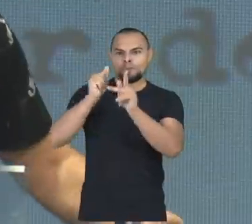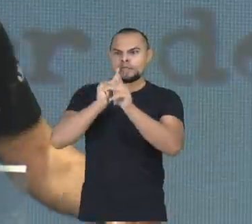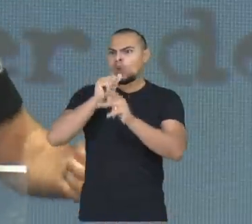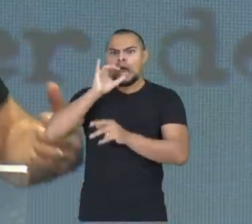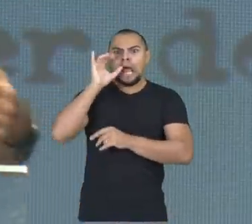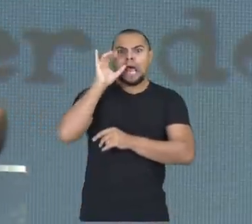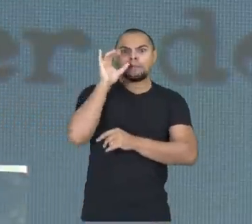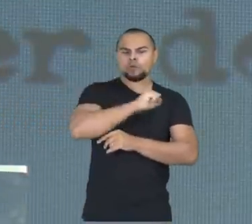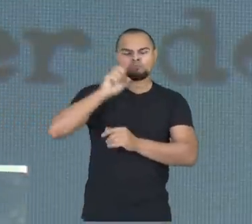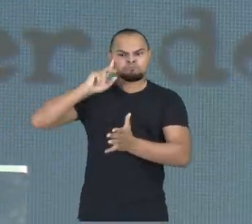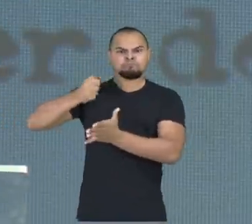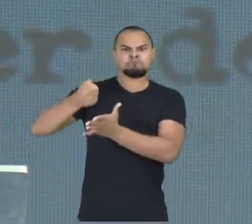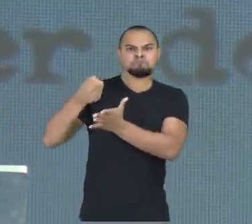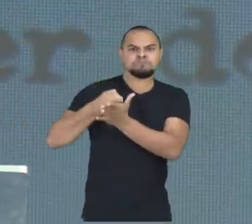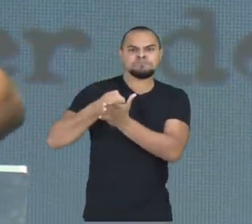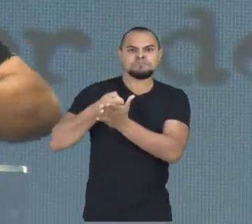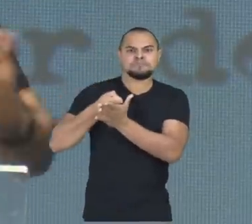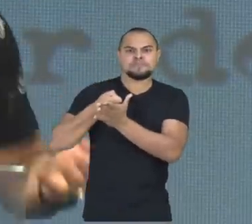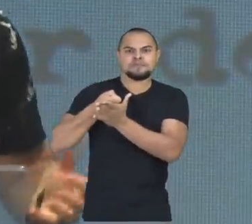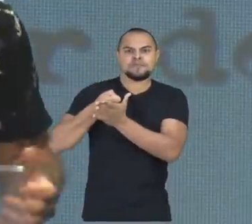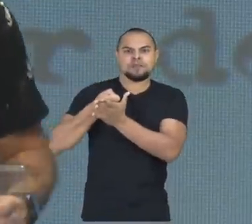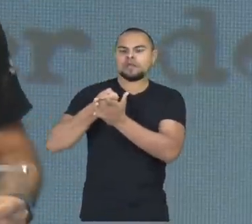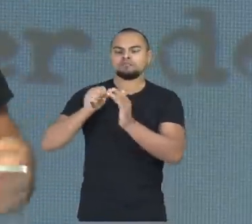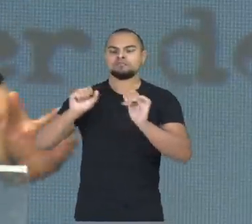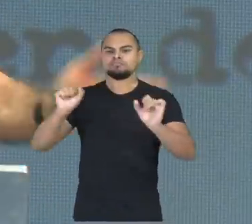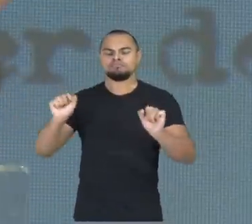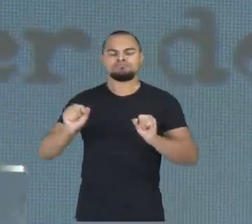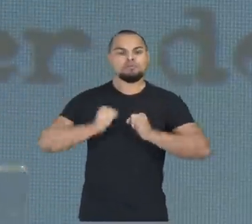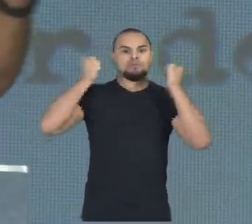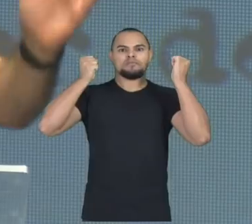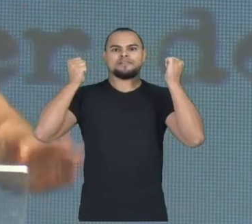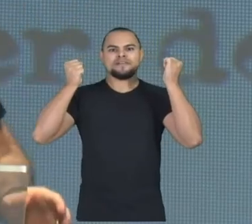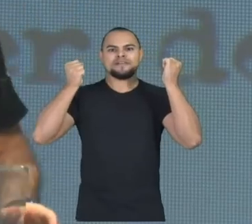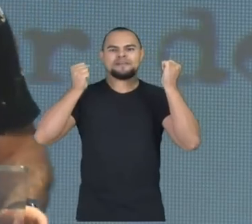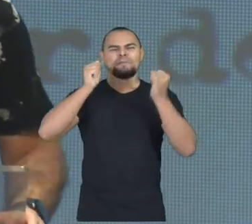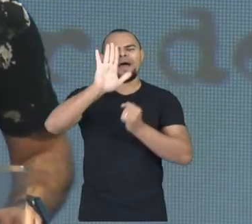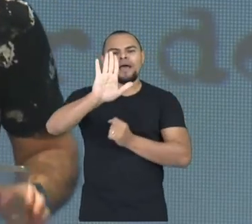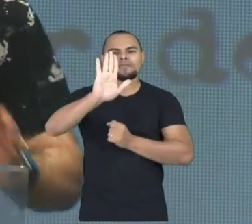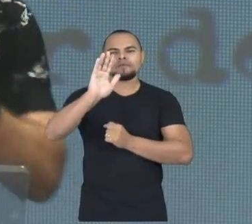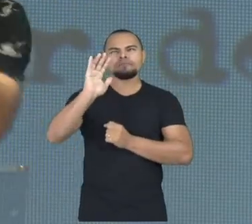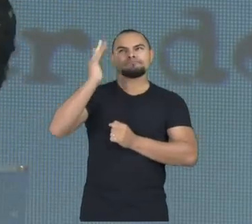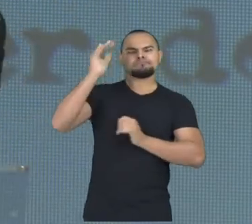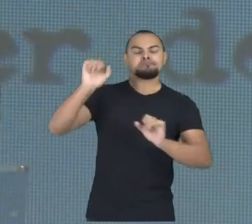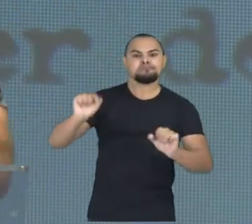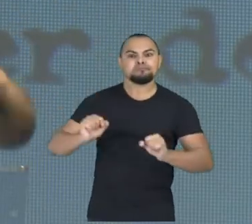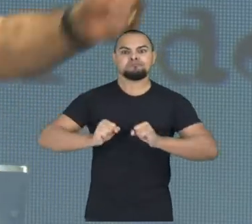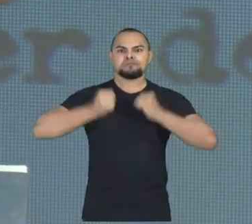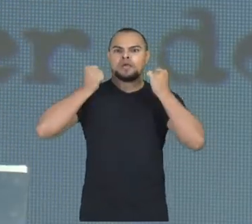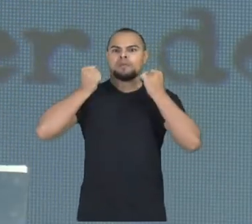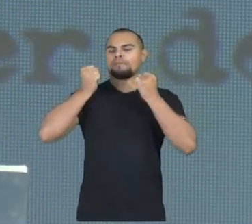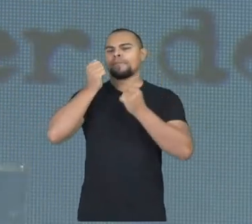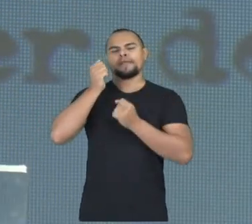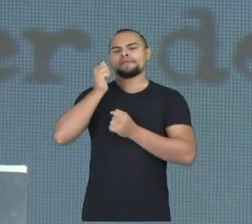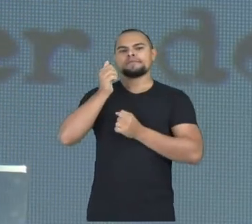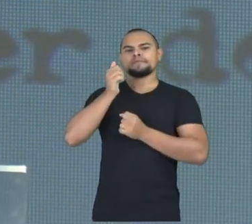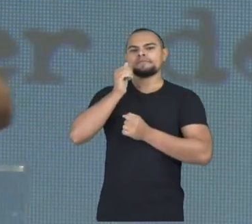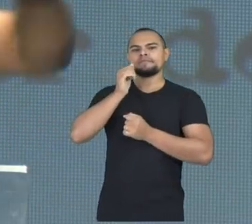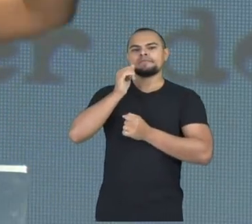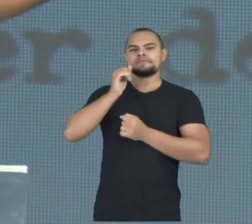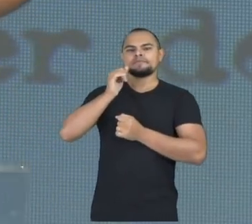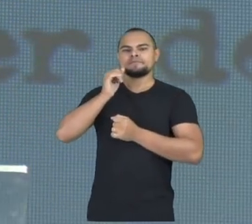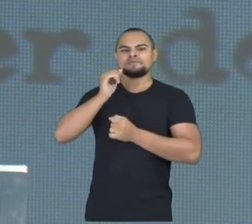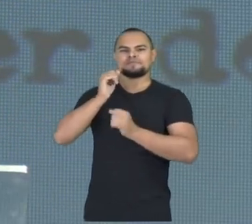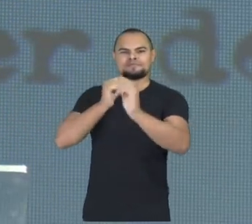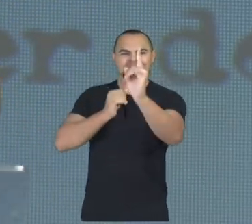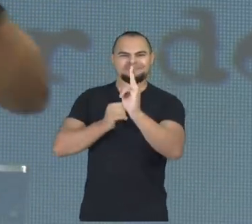rápido para tomar decisões, intempestivo, mas no meio das intempestividades dele de tomar a frente, por exemplo, querer cortar a